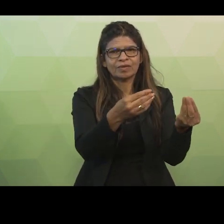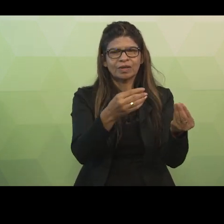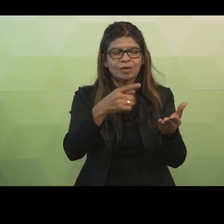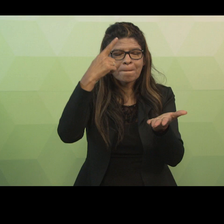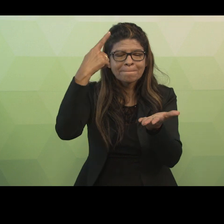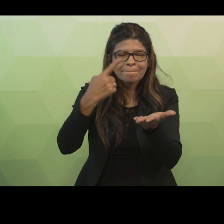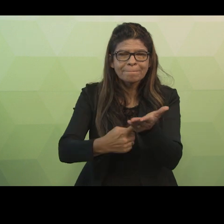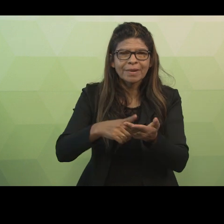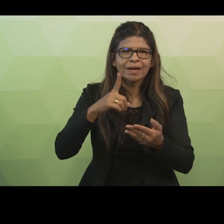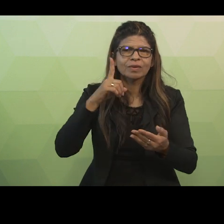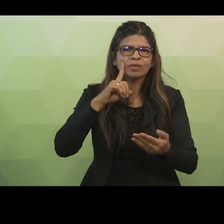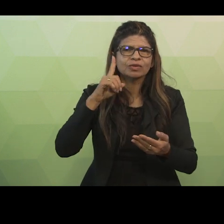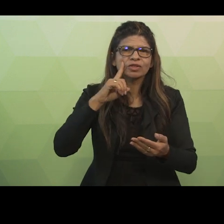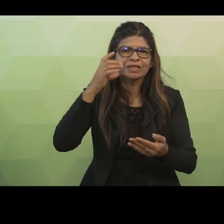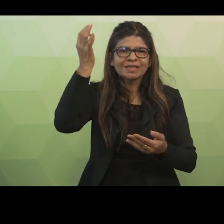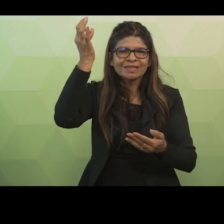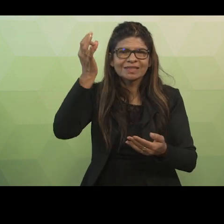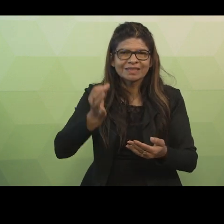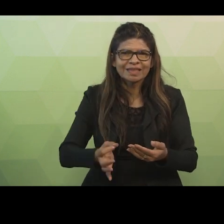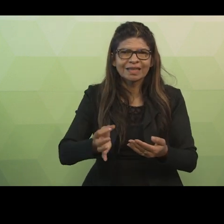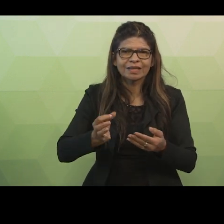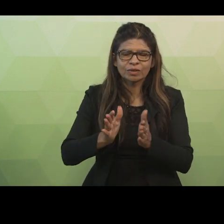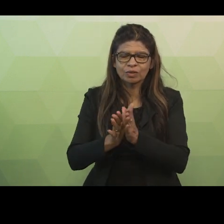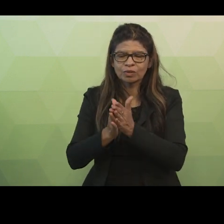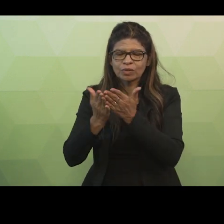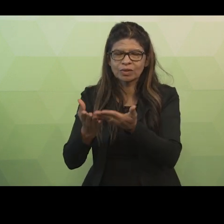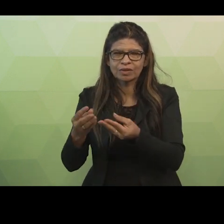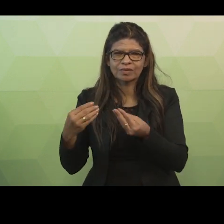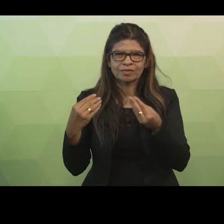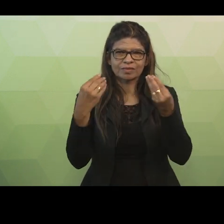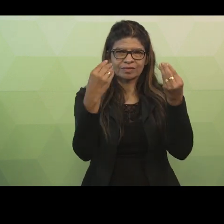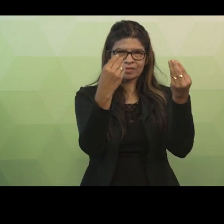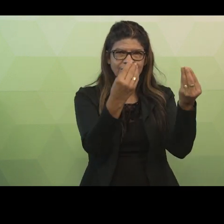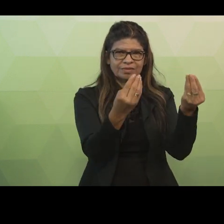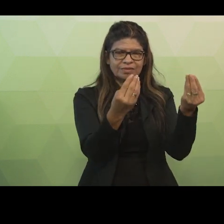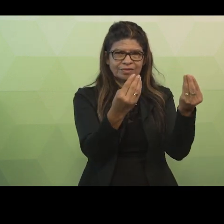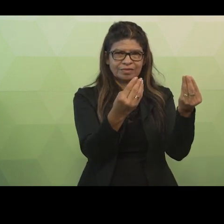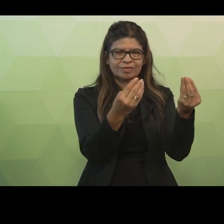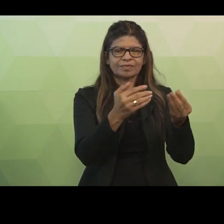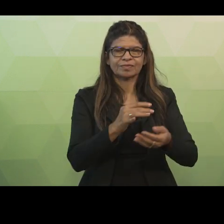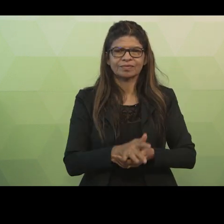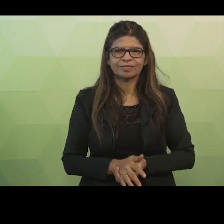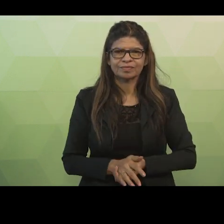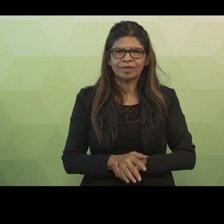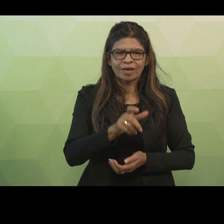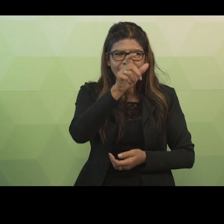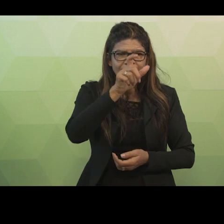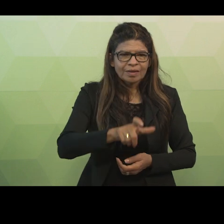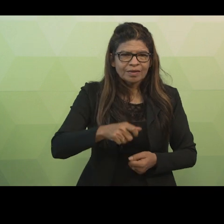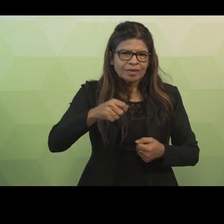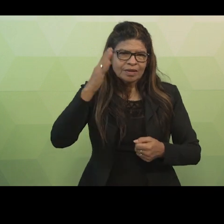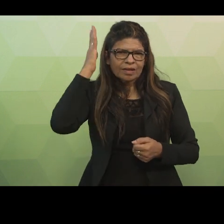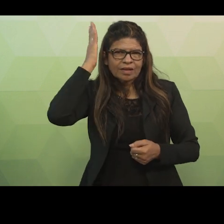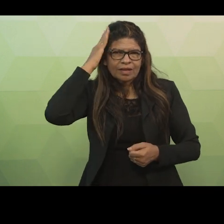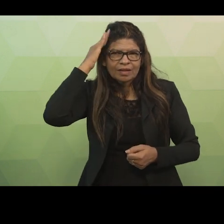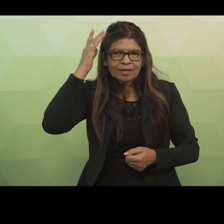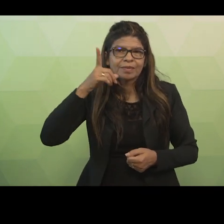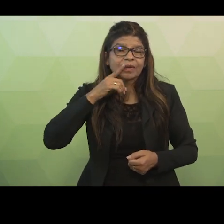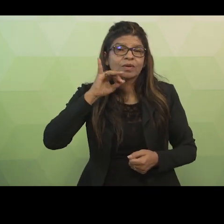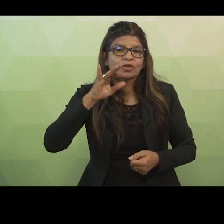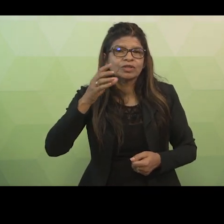sistema envia, então, essa mensagem para a interface para que o usuário possa visualizar a data, encerrando assim o